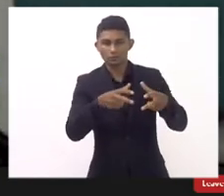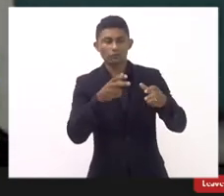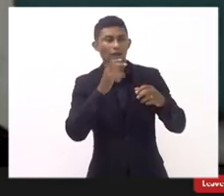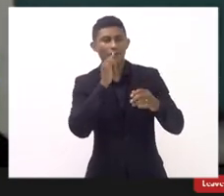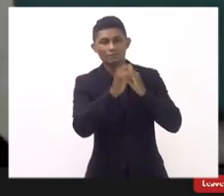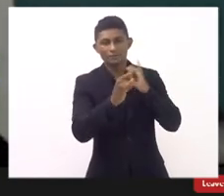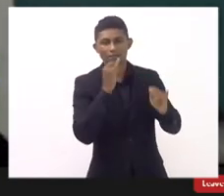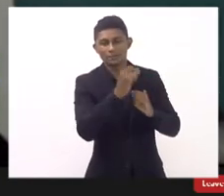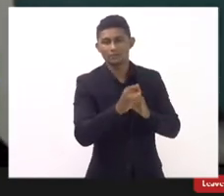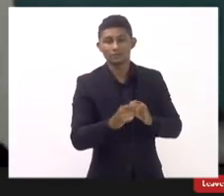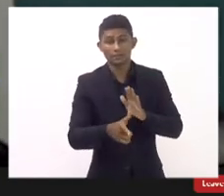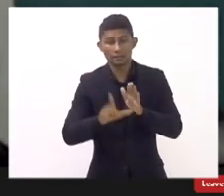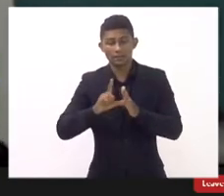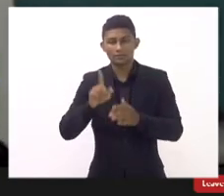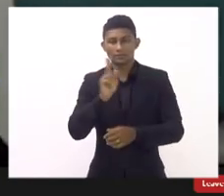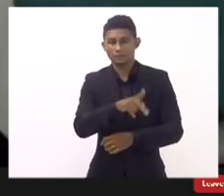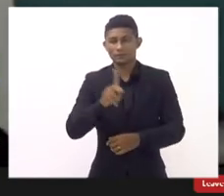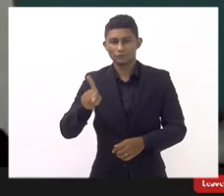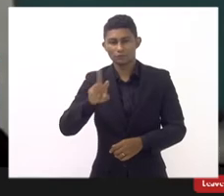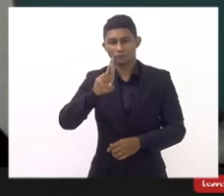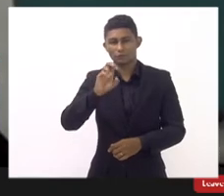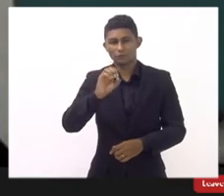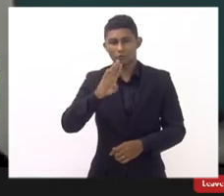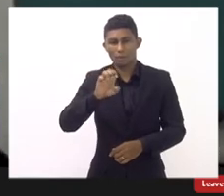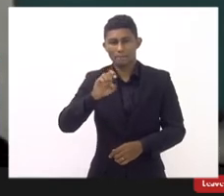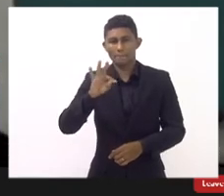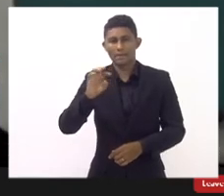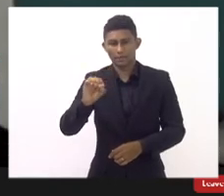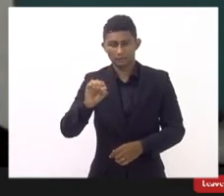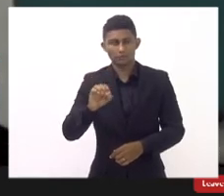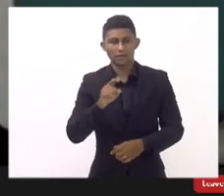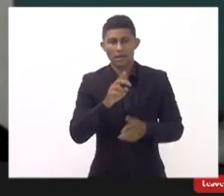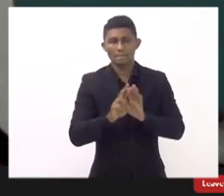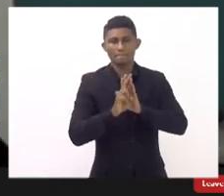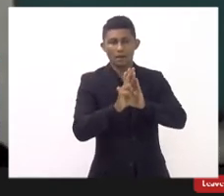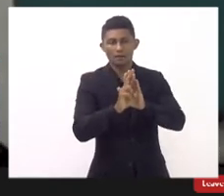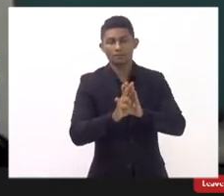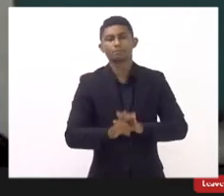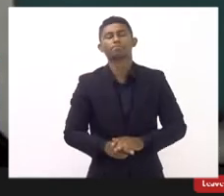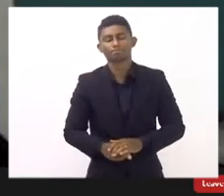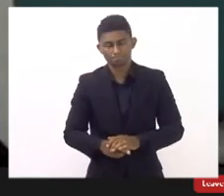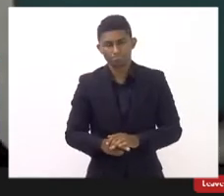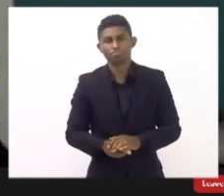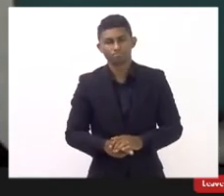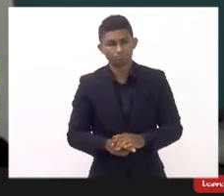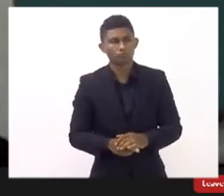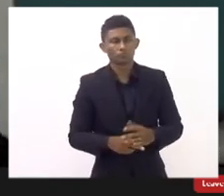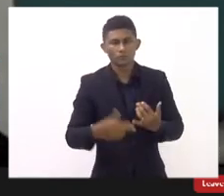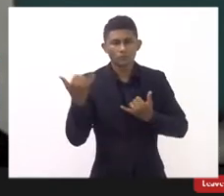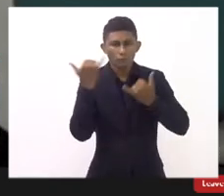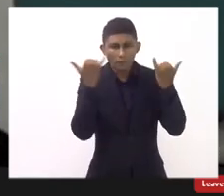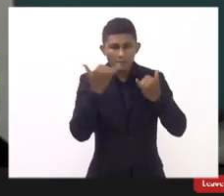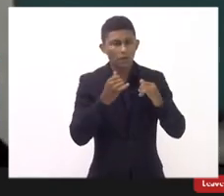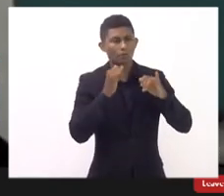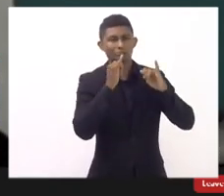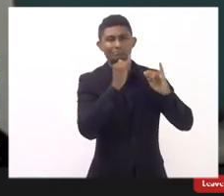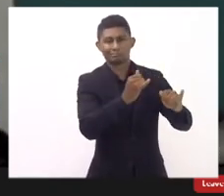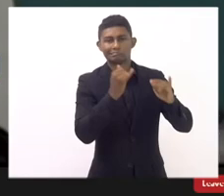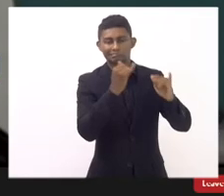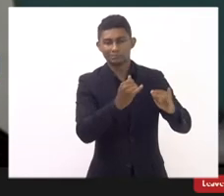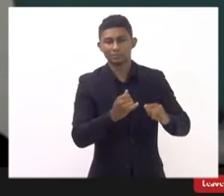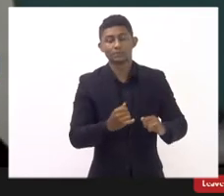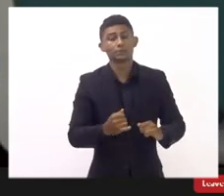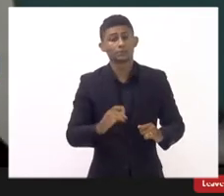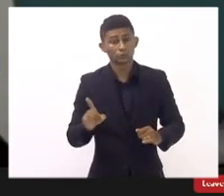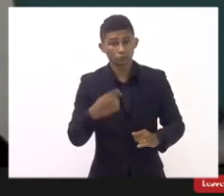fazia essa intermediação, era o representante do fórum, e que trazia essas questões para essa comissão. Para a gente é